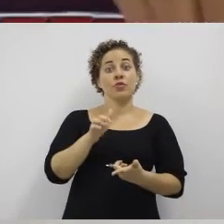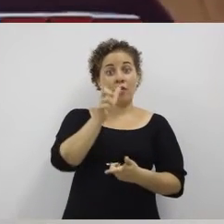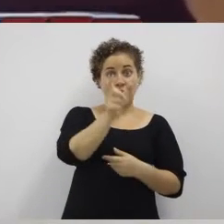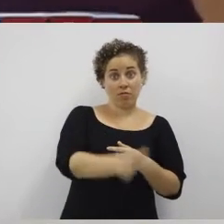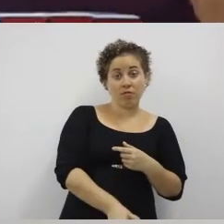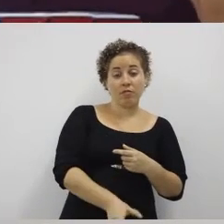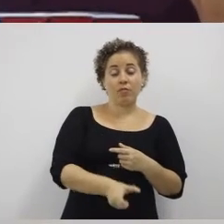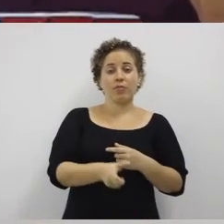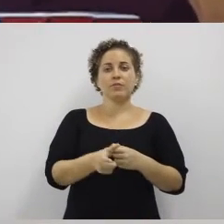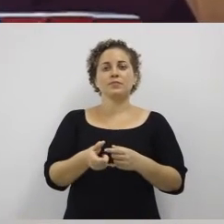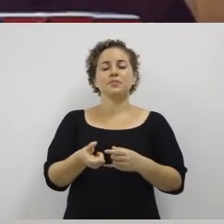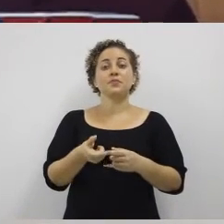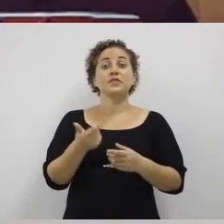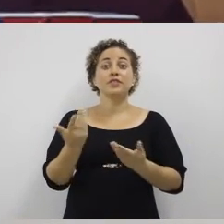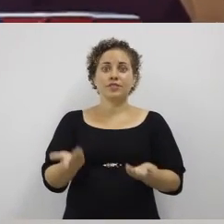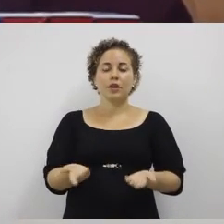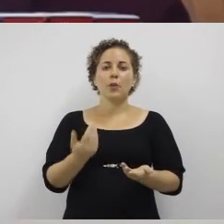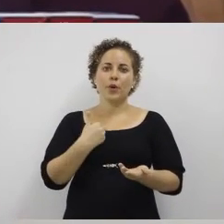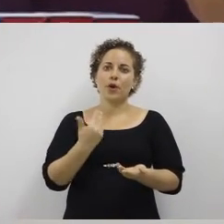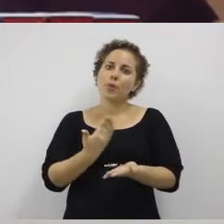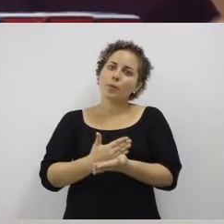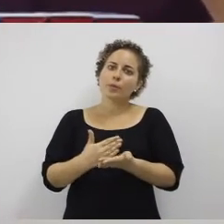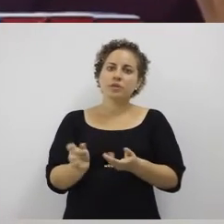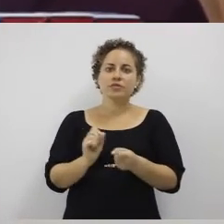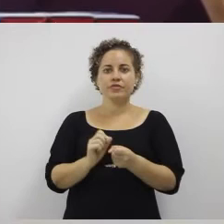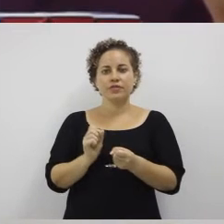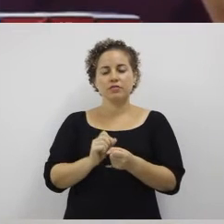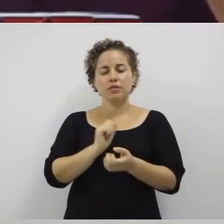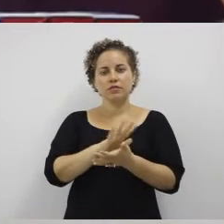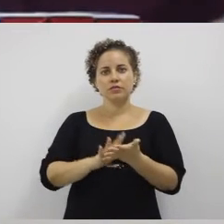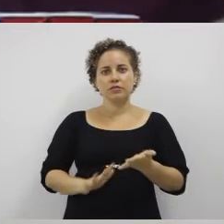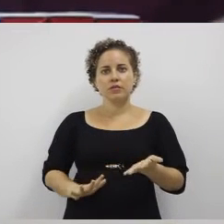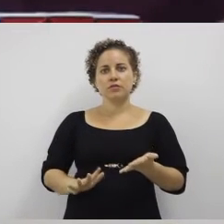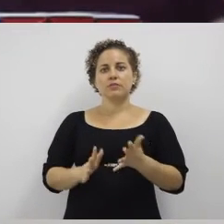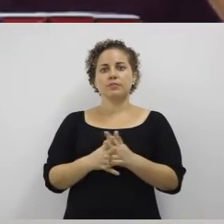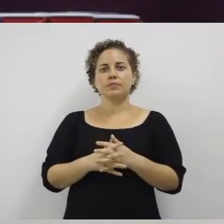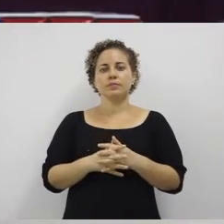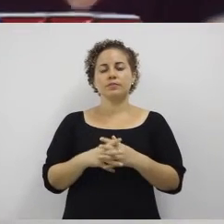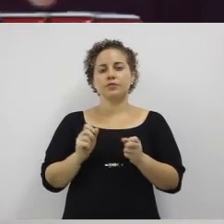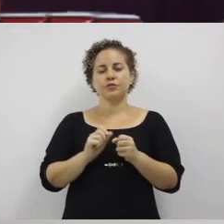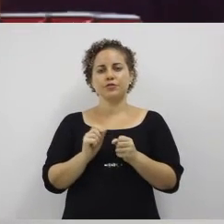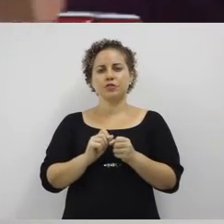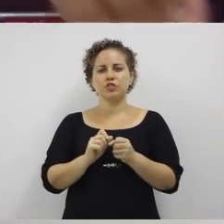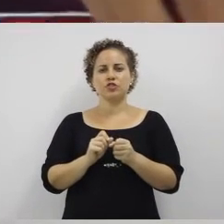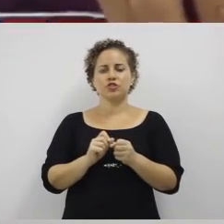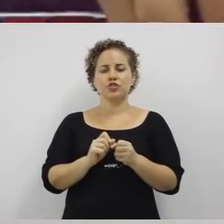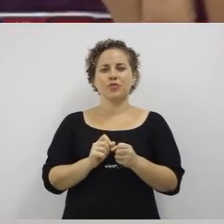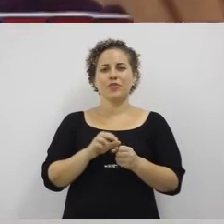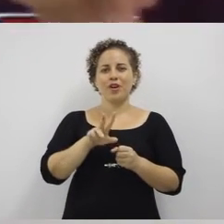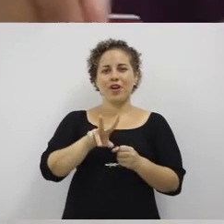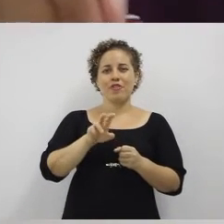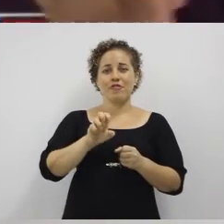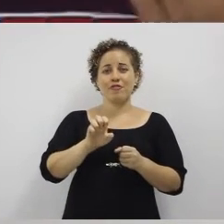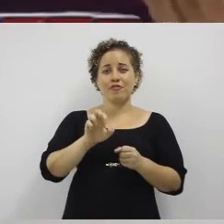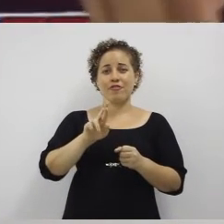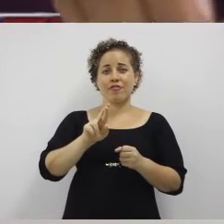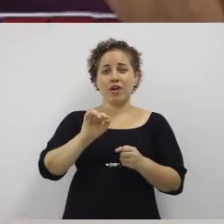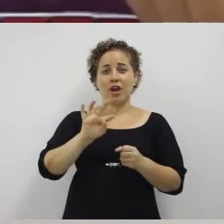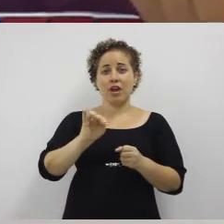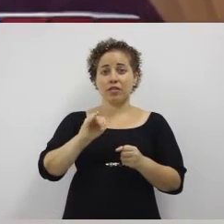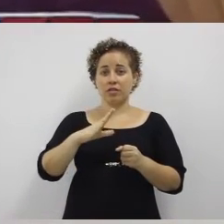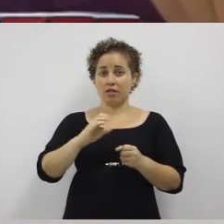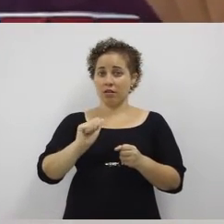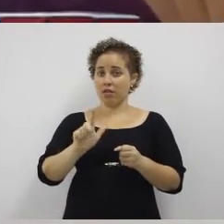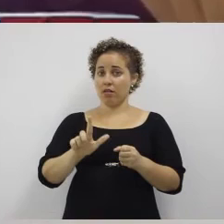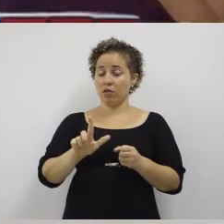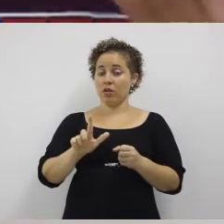aqui e aí eu passei a fazer essa atividade. Então eu fiz uma operação de atividade vertical a jusante. Eu